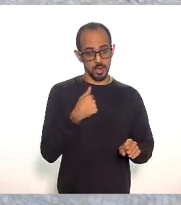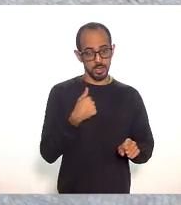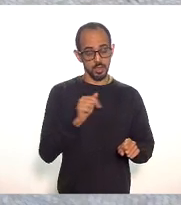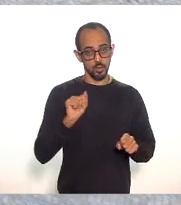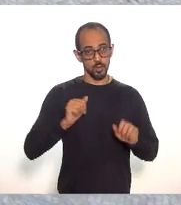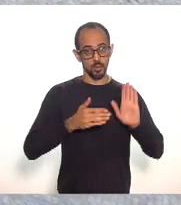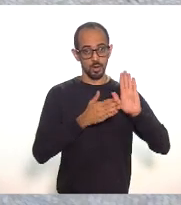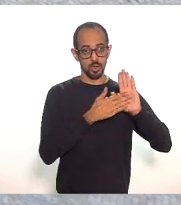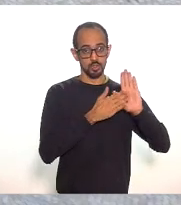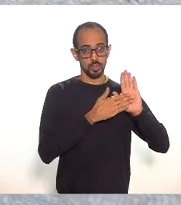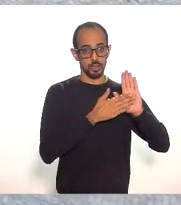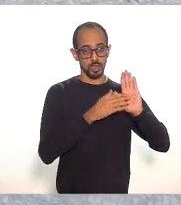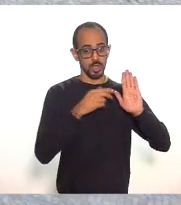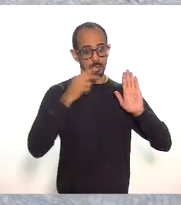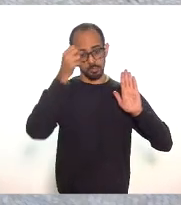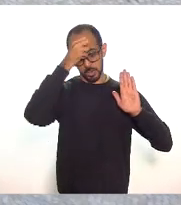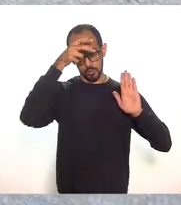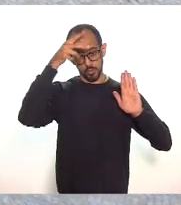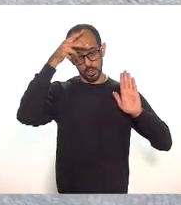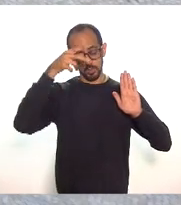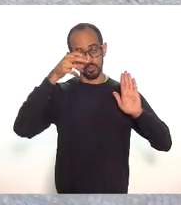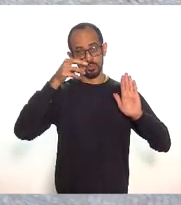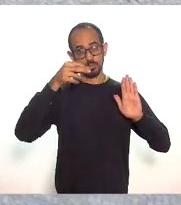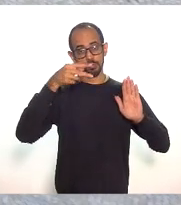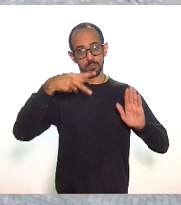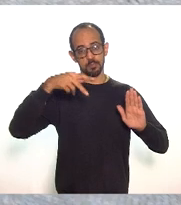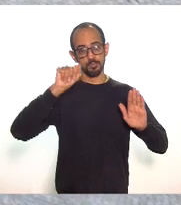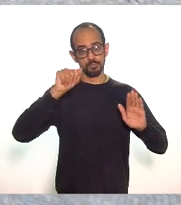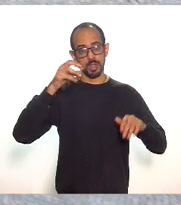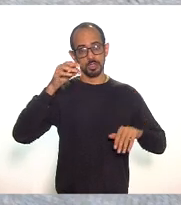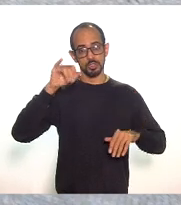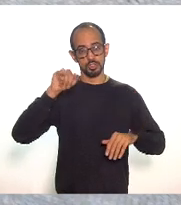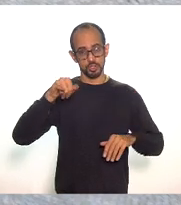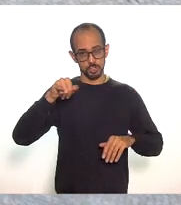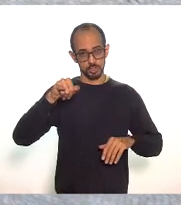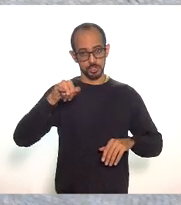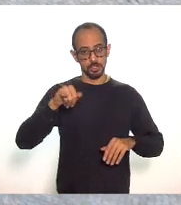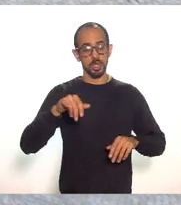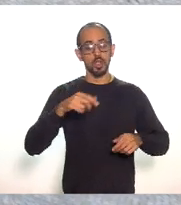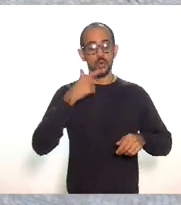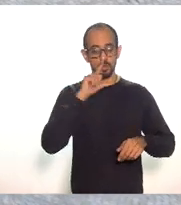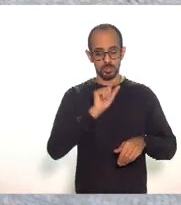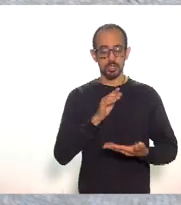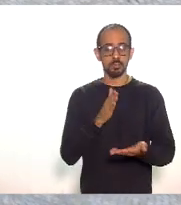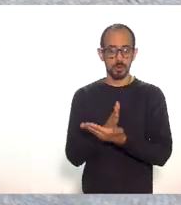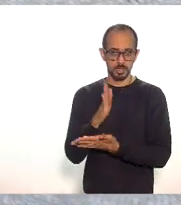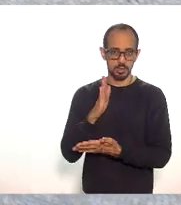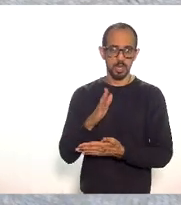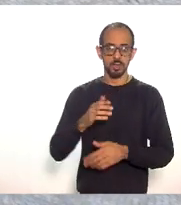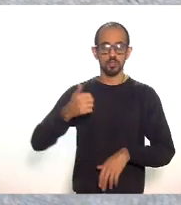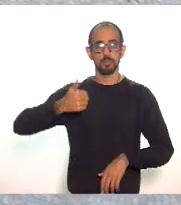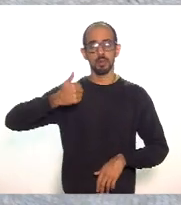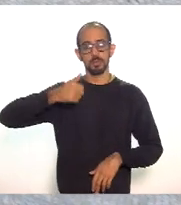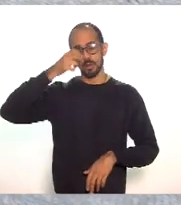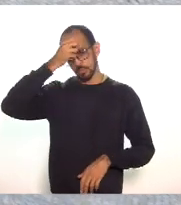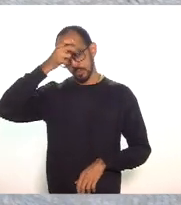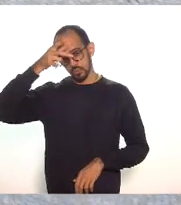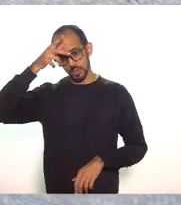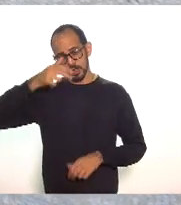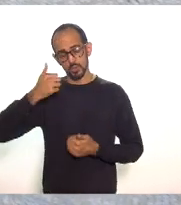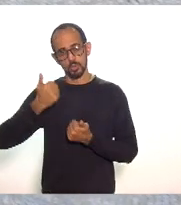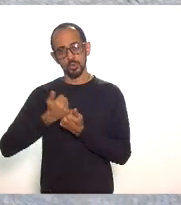candidato a prefeito de Patinga, consegui ser o primeiro prefeito, tendo o meu vice-prefeito Alexandre